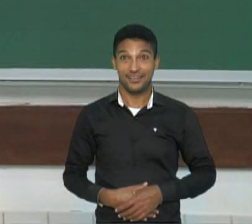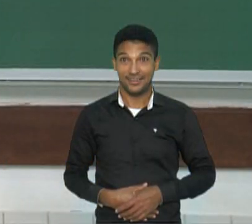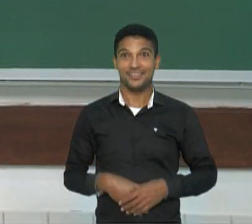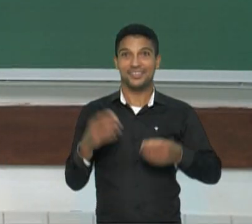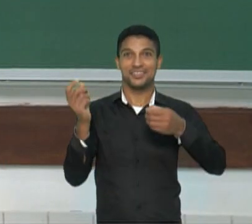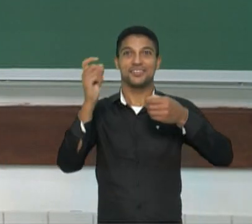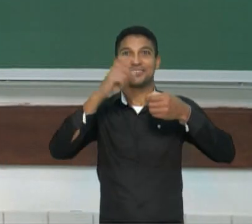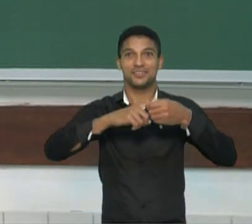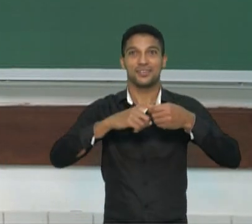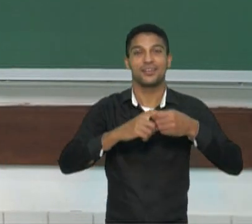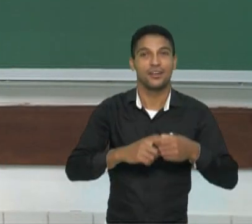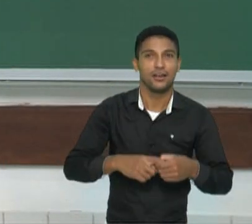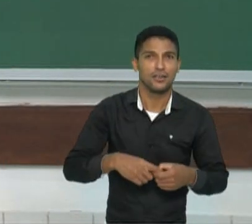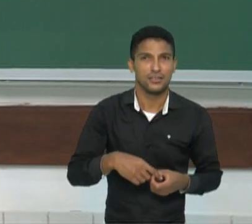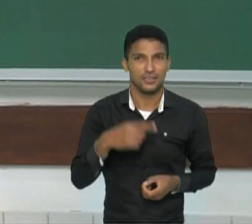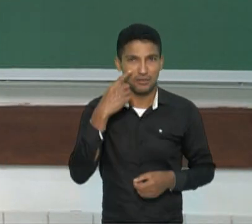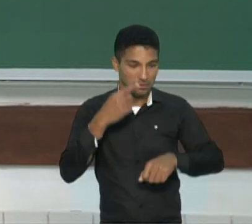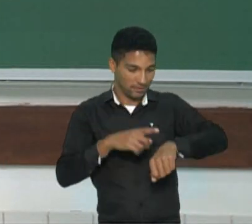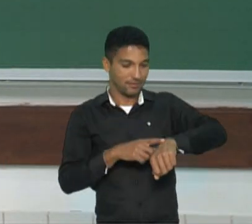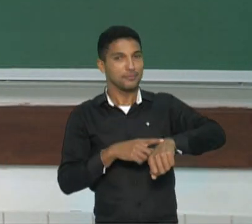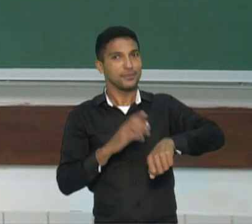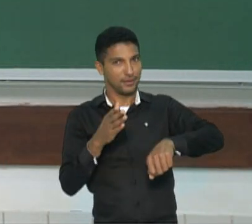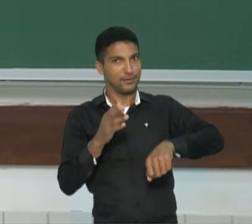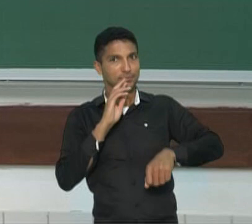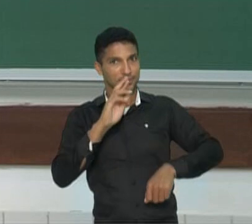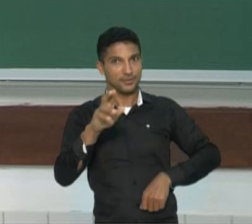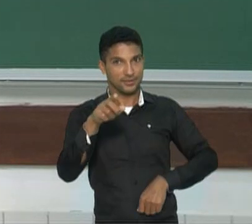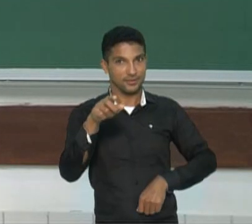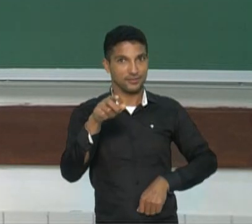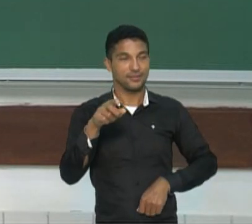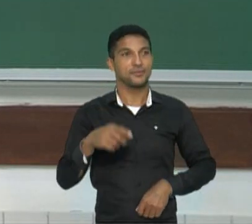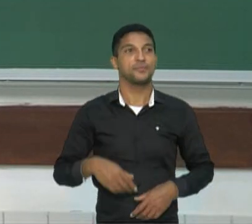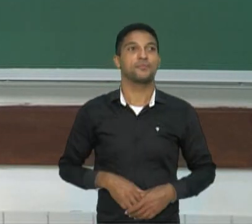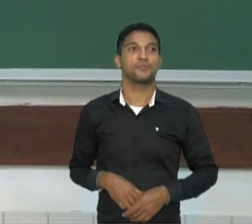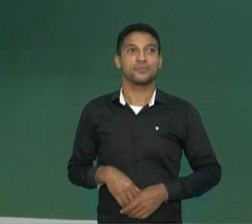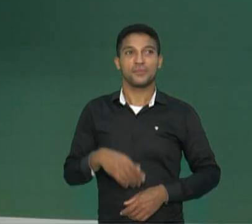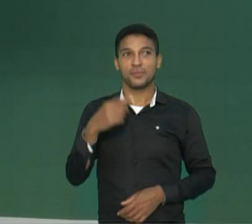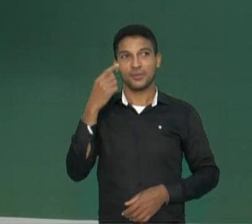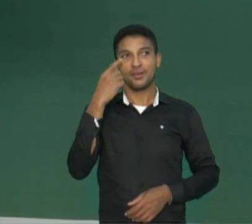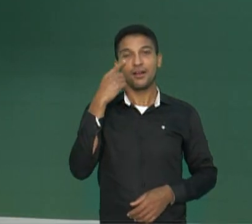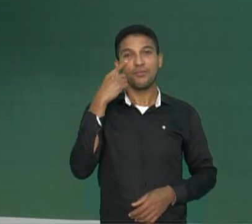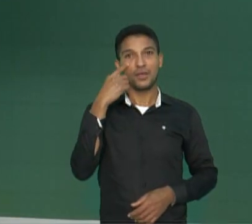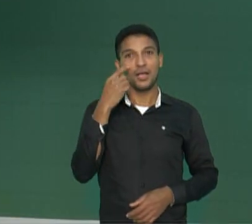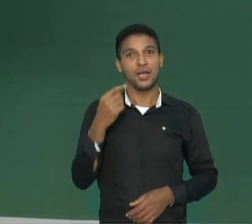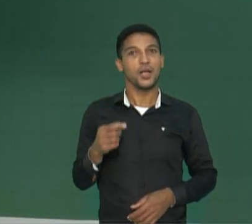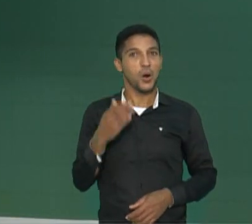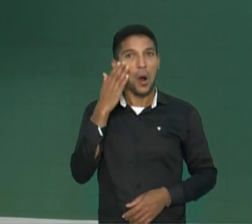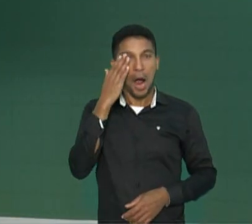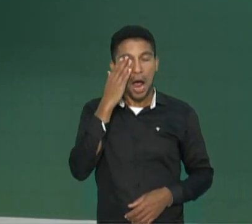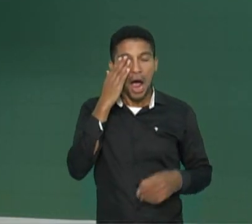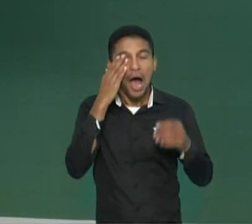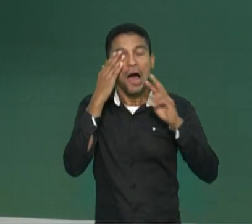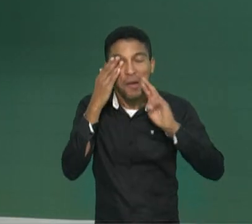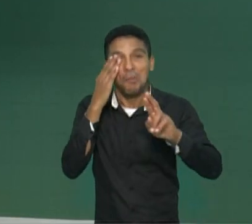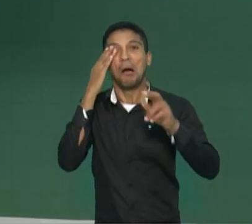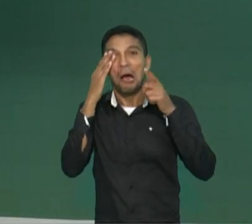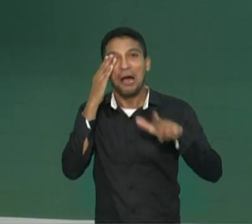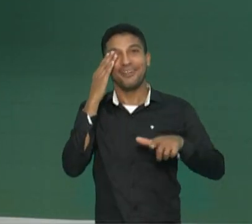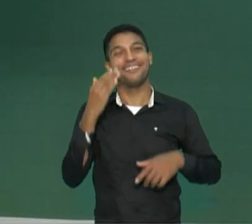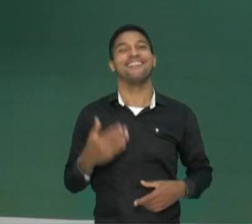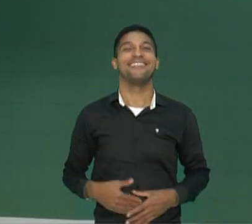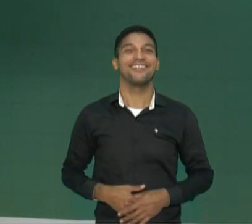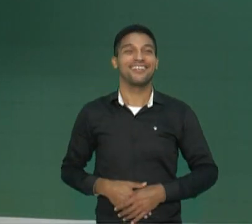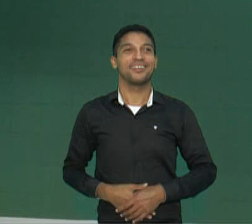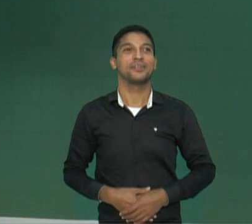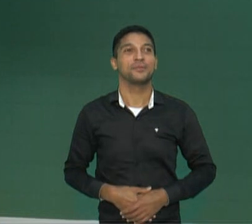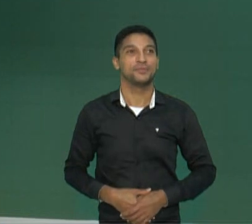Voltamos aqui, pessoal. Acho que já deu mais do que tempo, né? Essa aqui eu faço, olha, eu faço até com um olho só. Pessoal, qual a função de uma